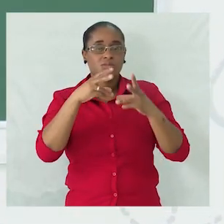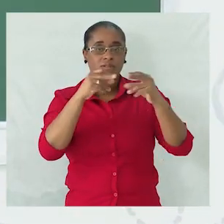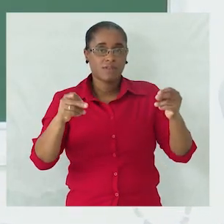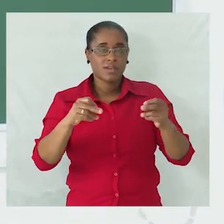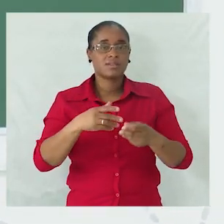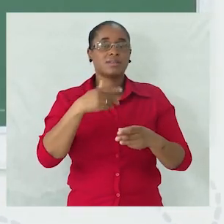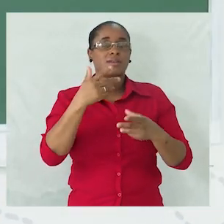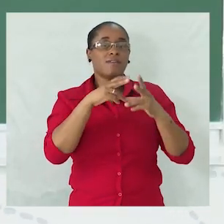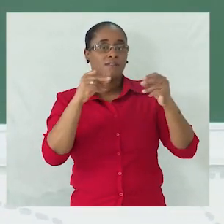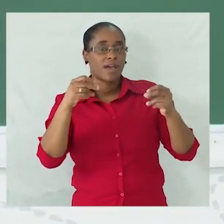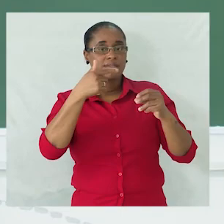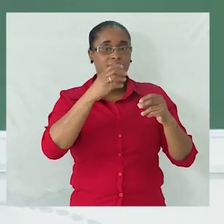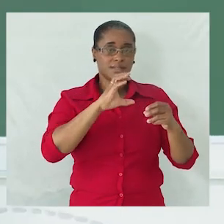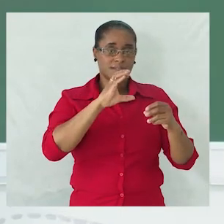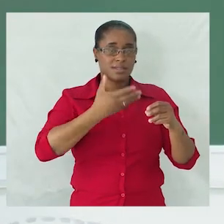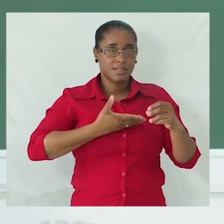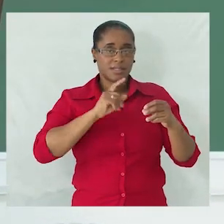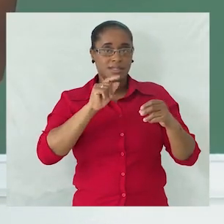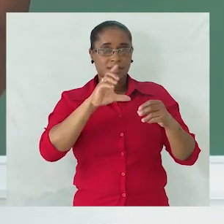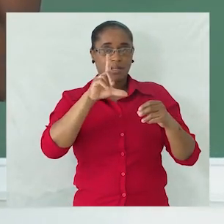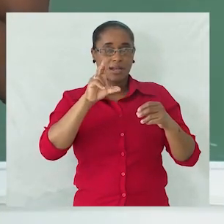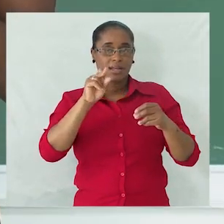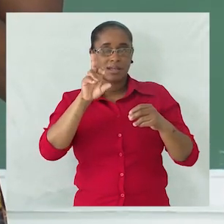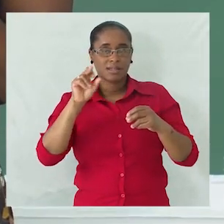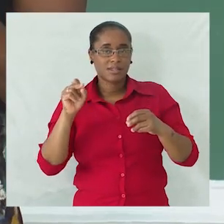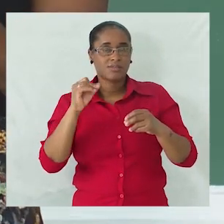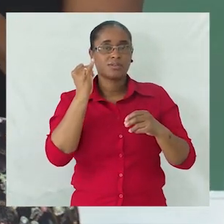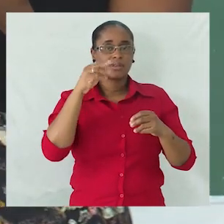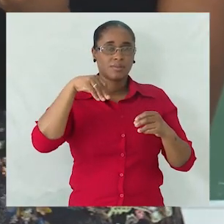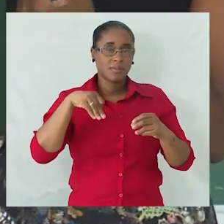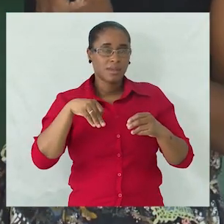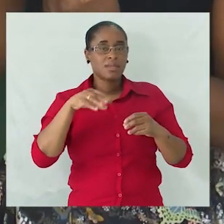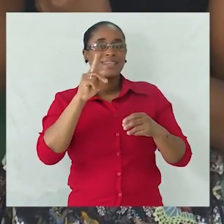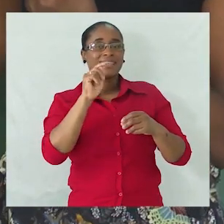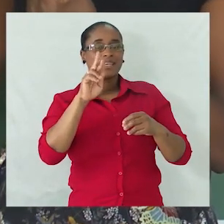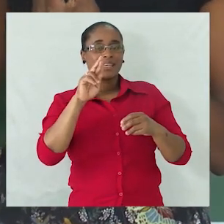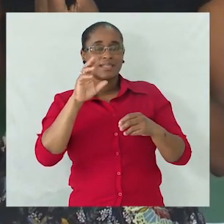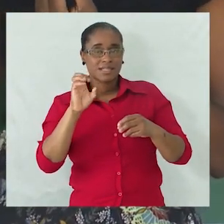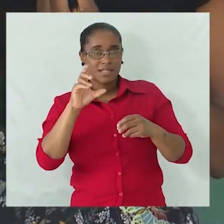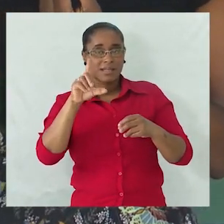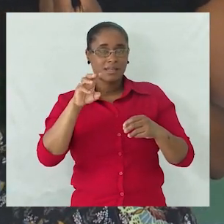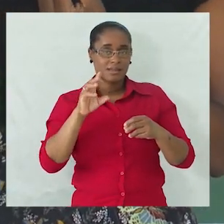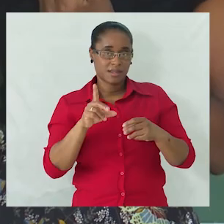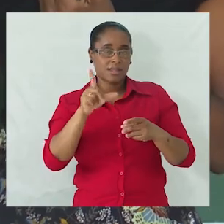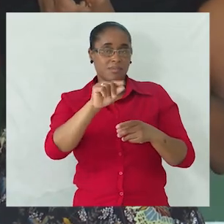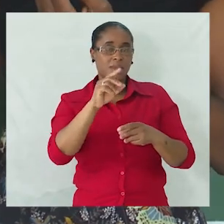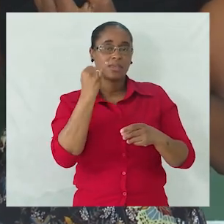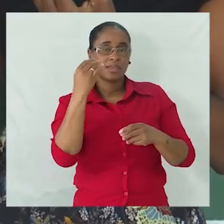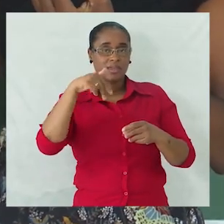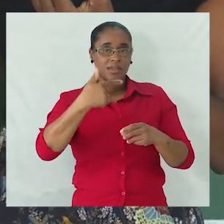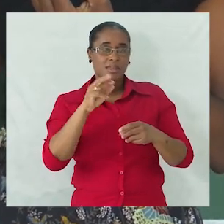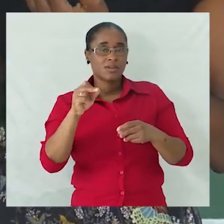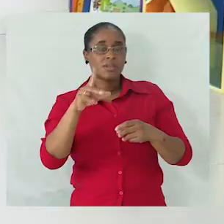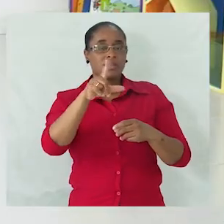tipo declarativo, imperativo, exclamativo e interrogativo, e os seus respectivos sinais de